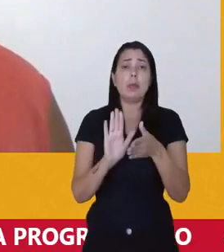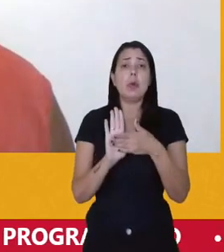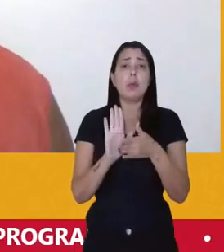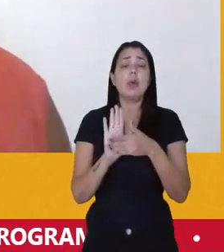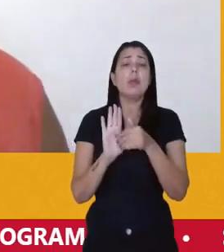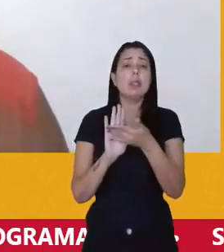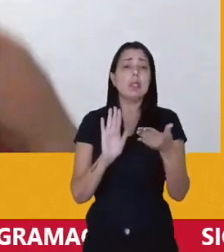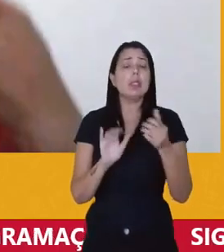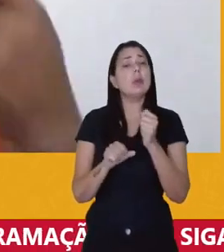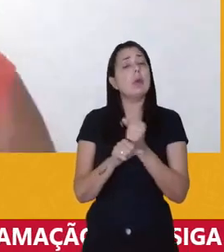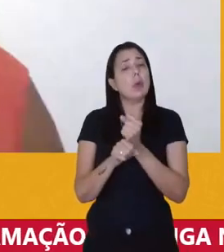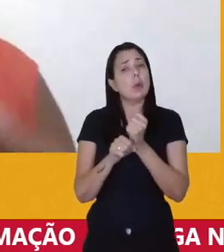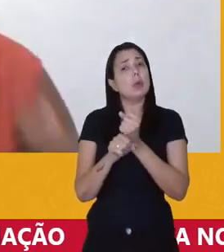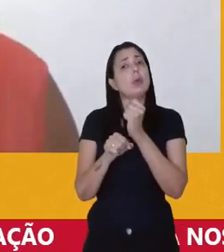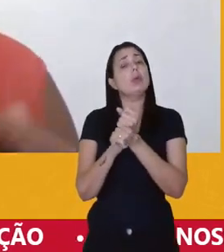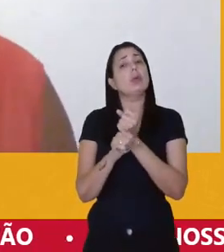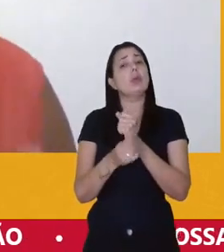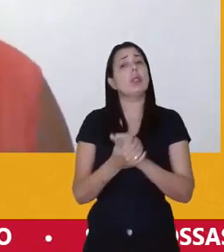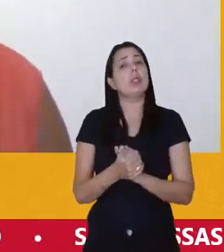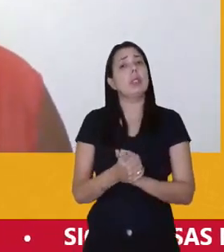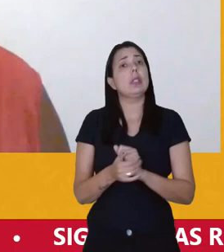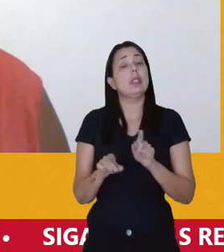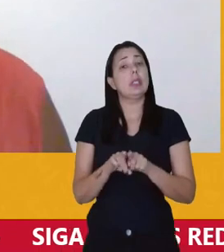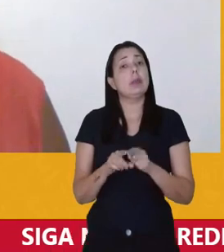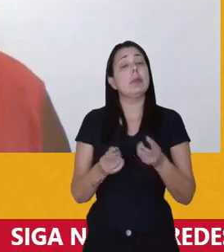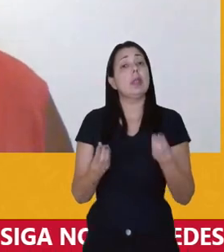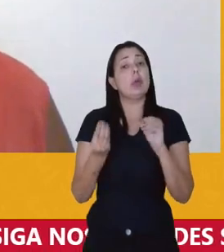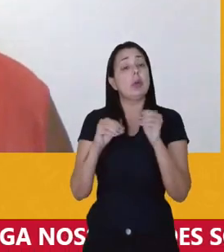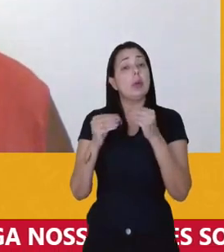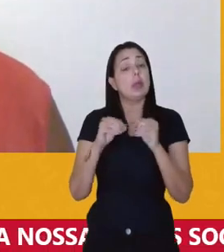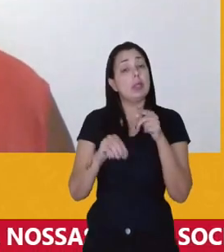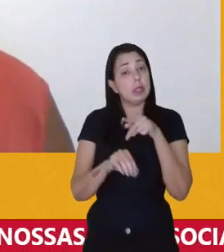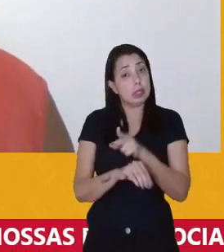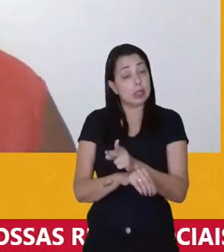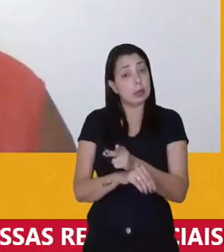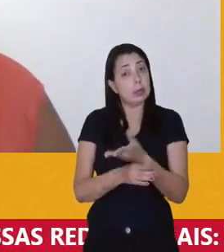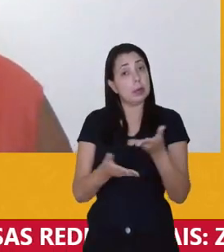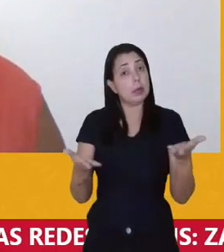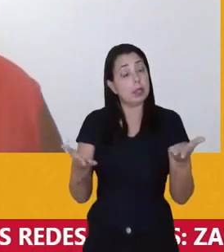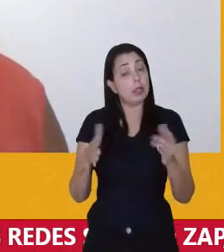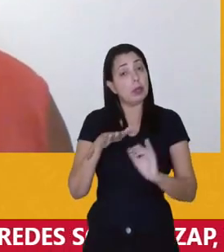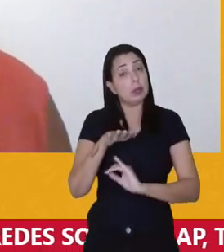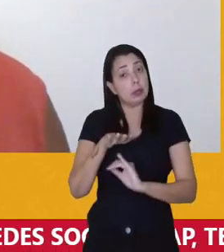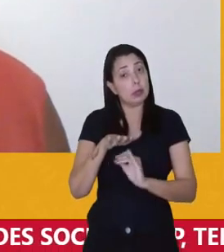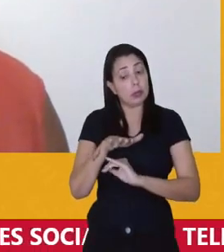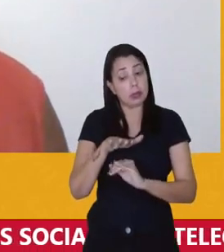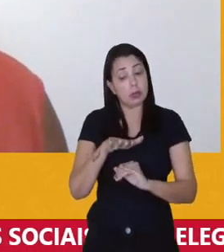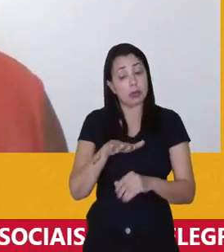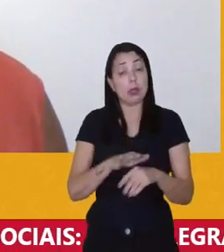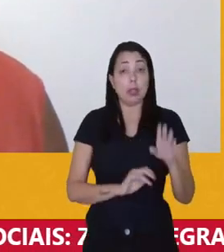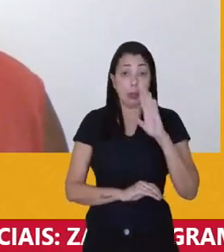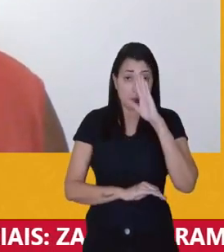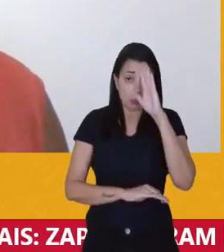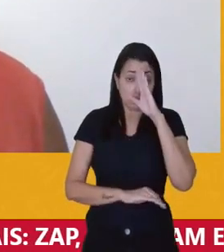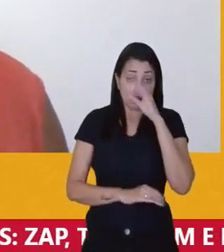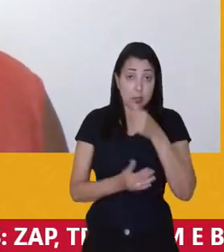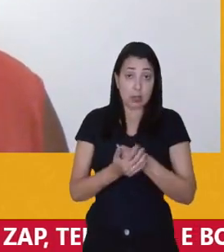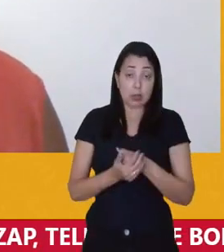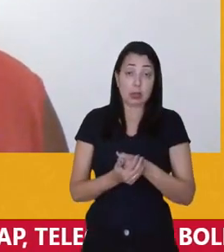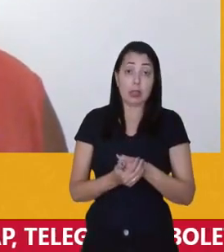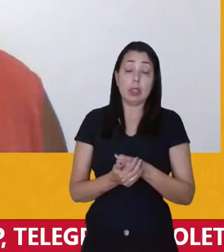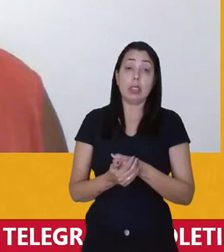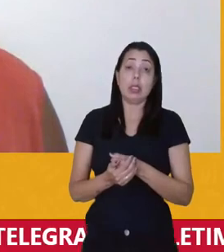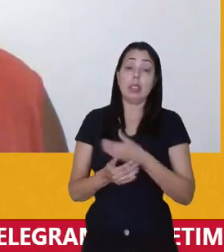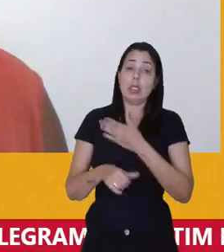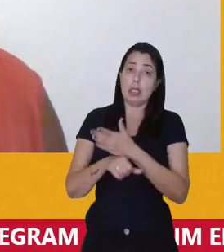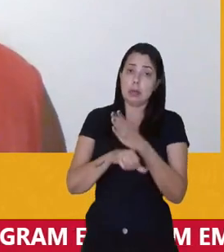pautada e construída e alimentada permanentemente por meio institucional e principalmente por meio das